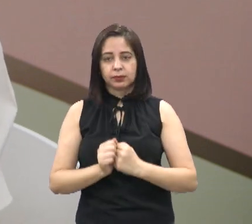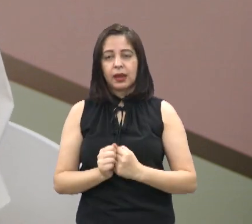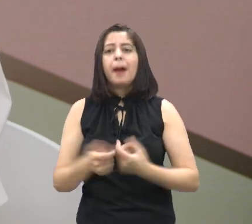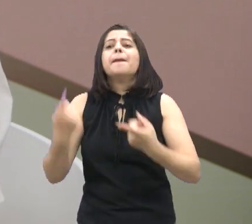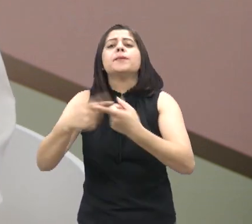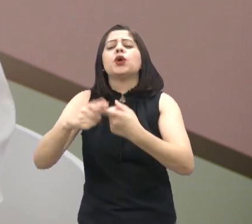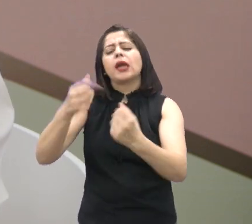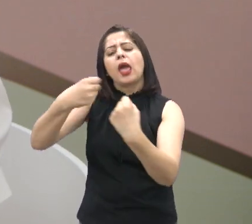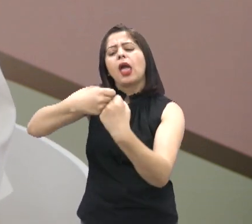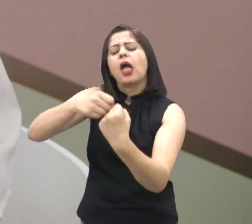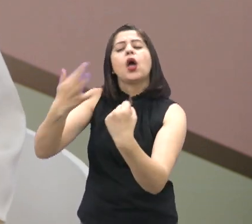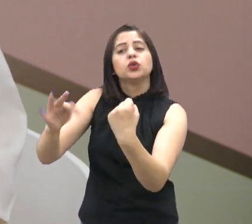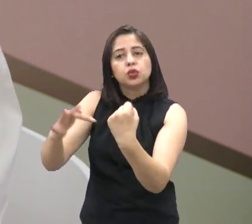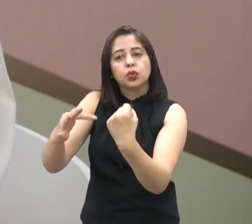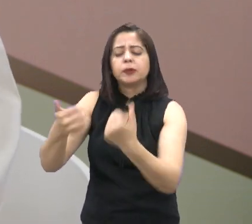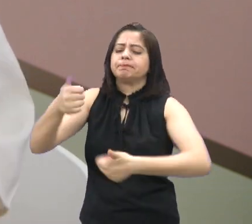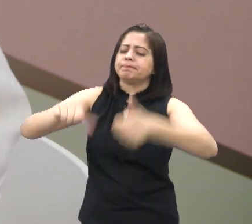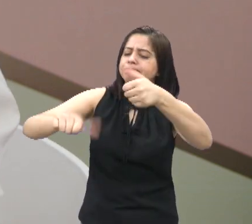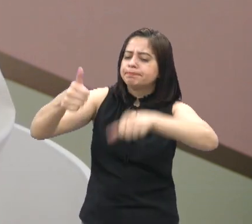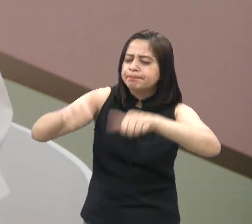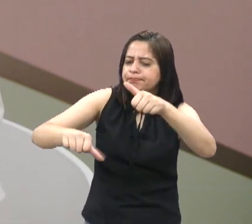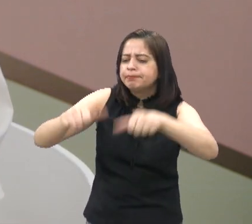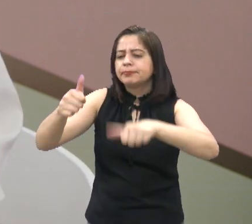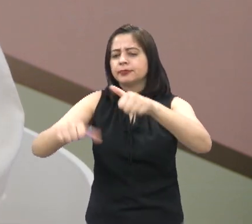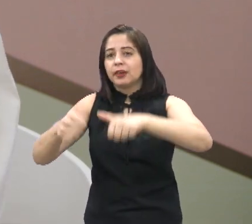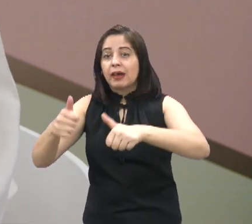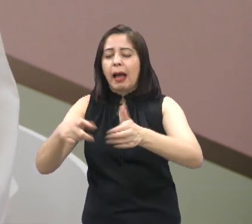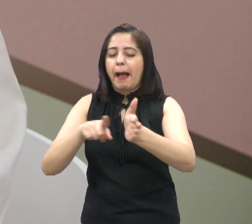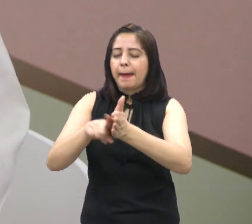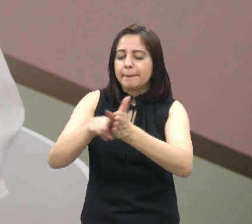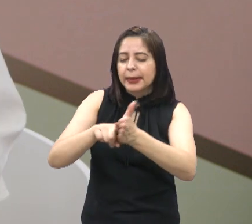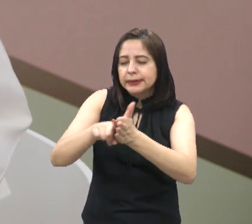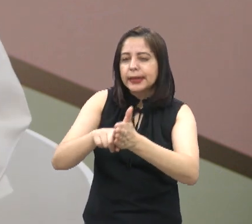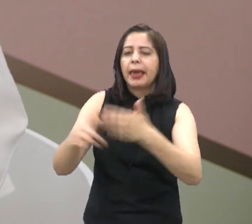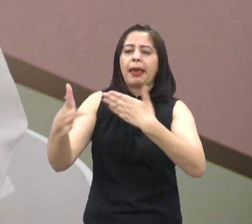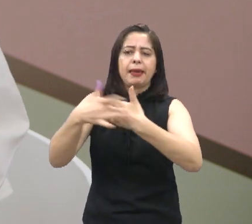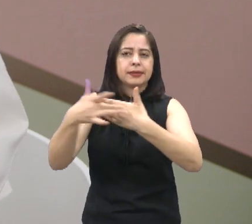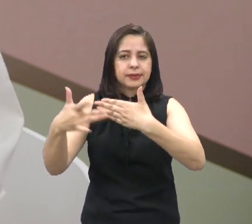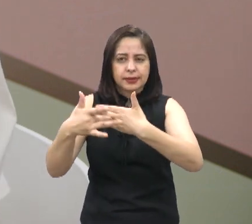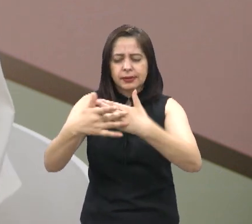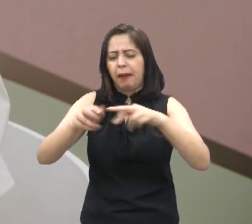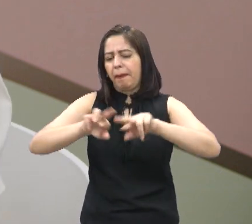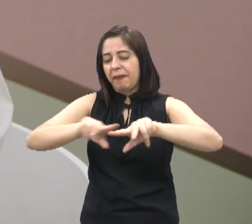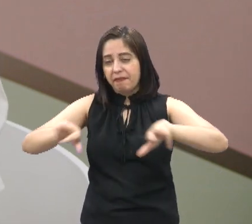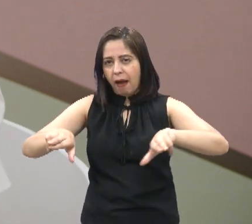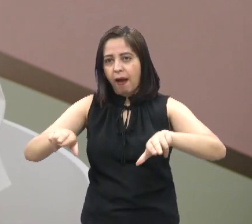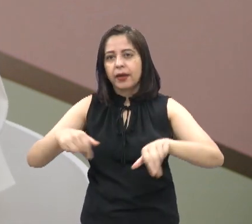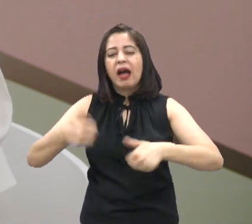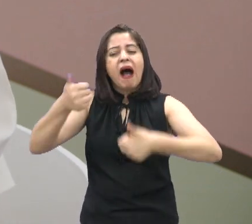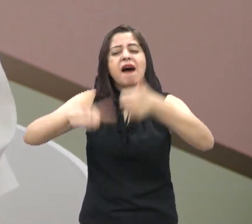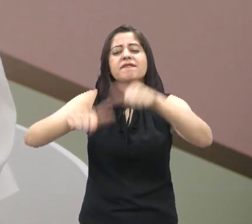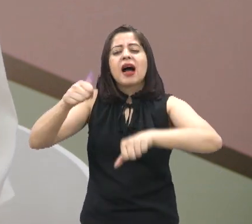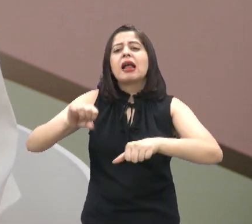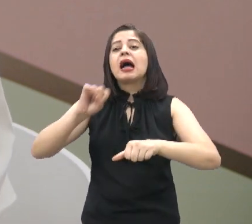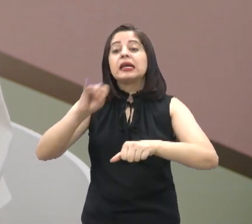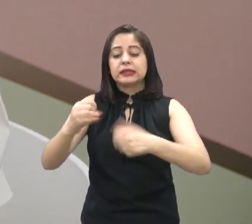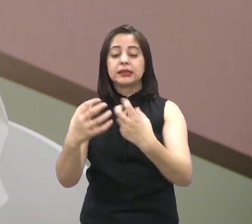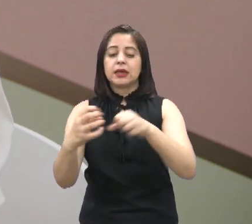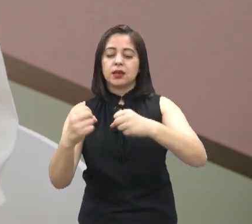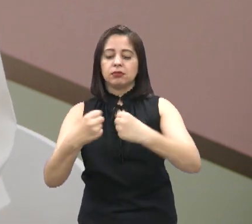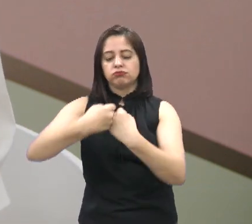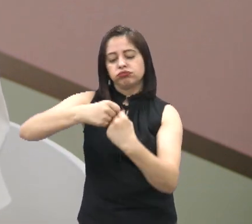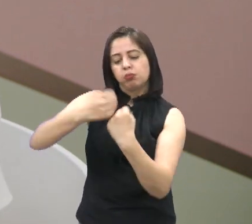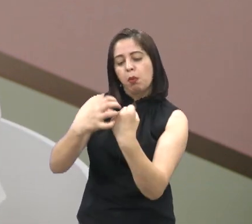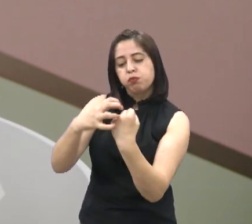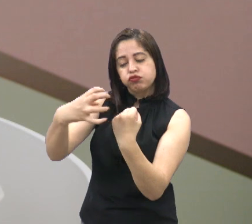dor, né? Como que tá, é uma artralgia, é só uma dor ou tem um processo de inflamação? O que está levando a essa dor?